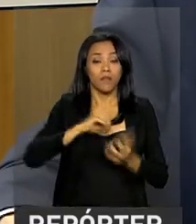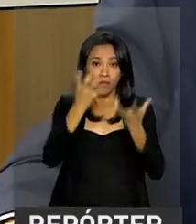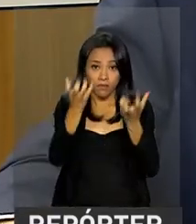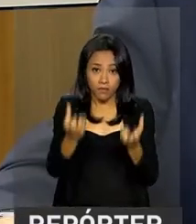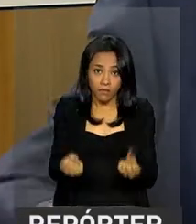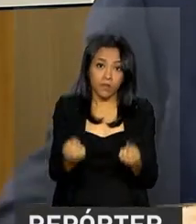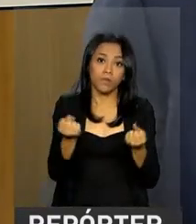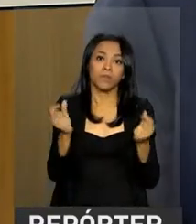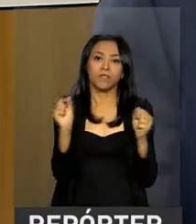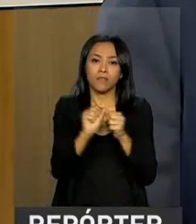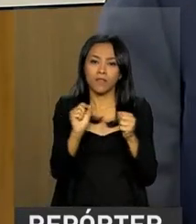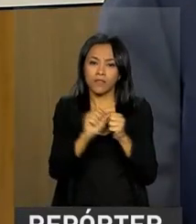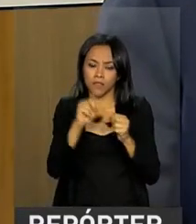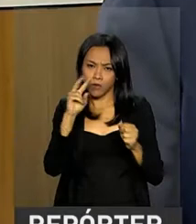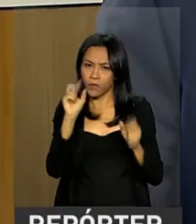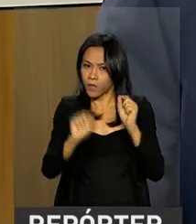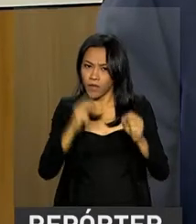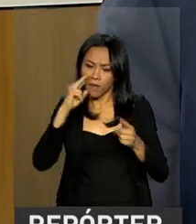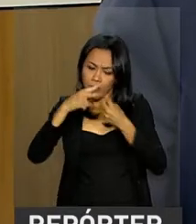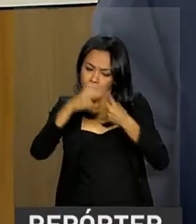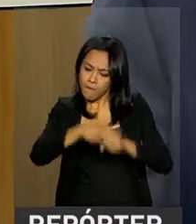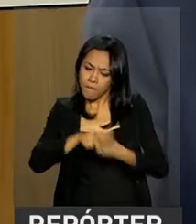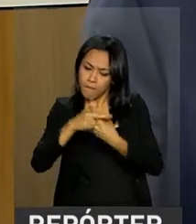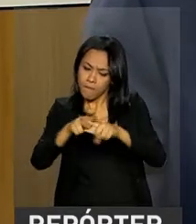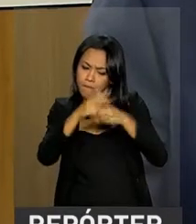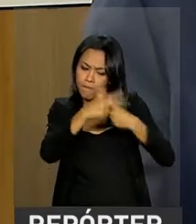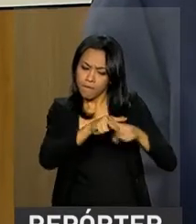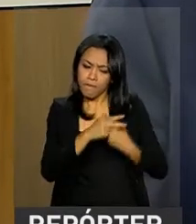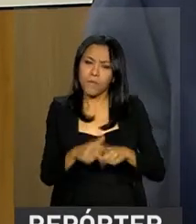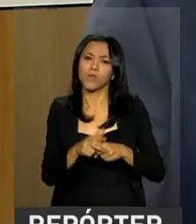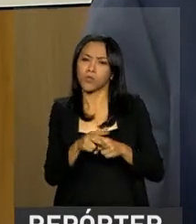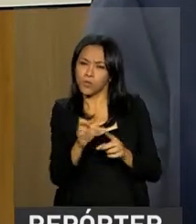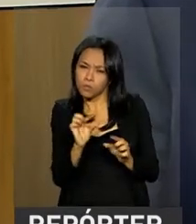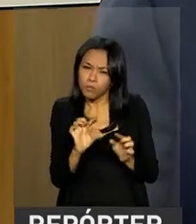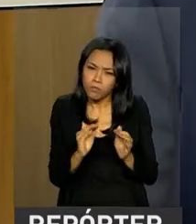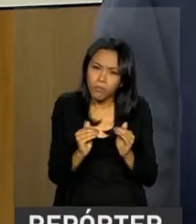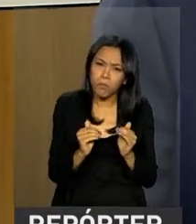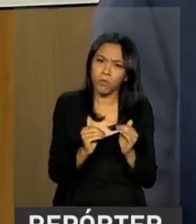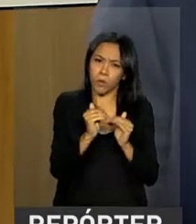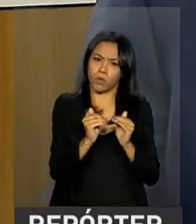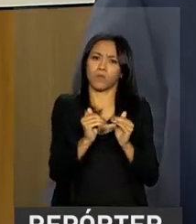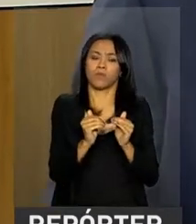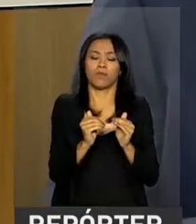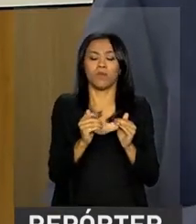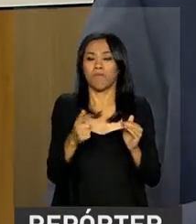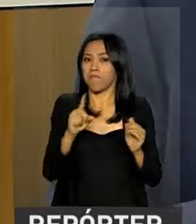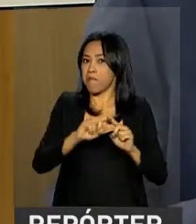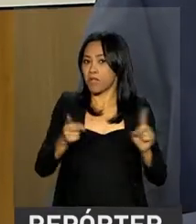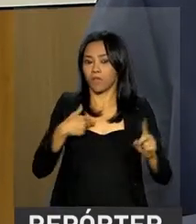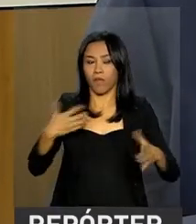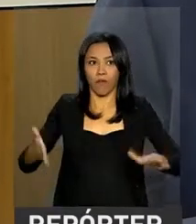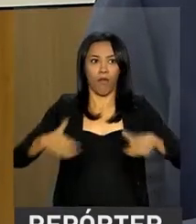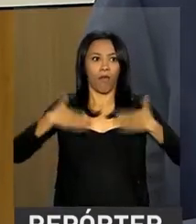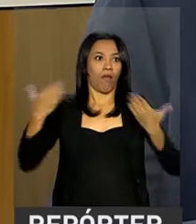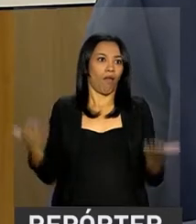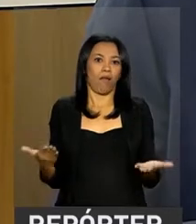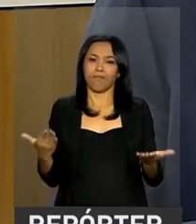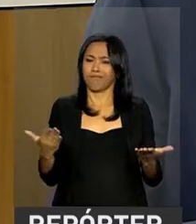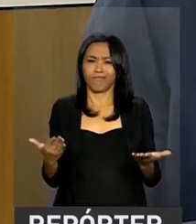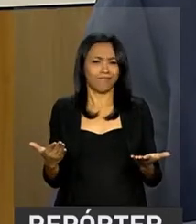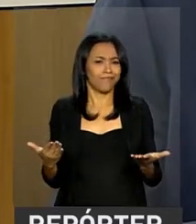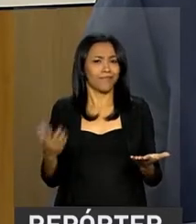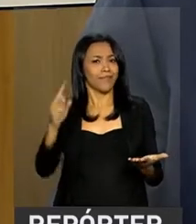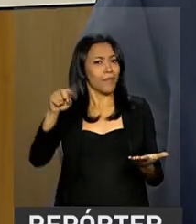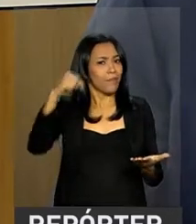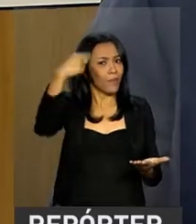fazer uma revisão proximamente mas não me surpreenderia se na nossa próxima